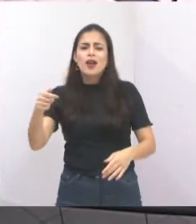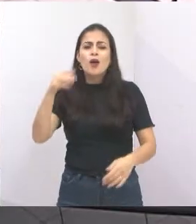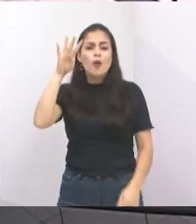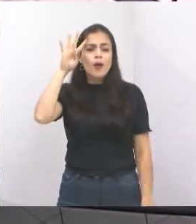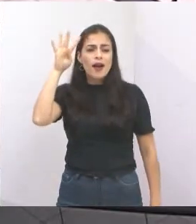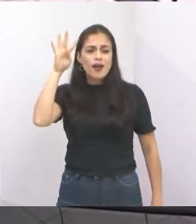E aí